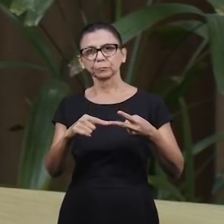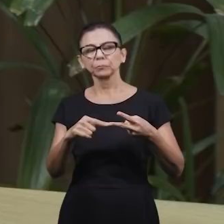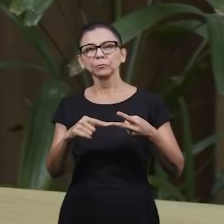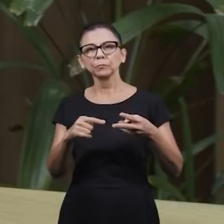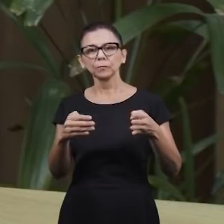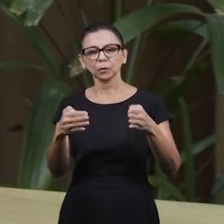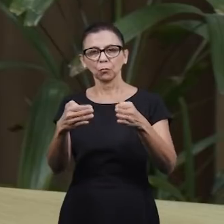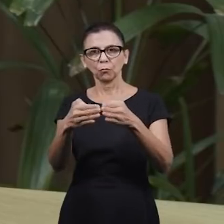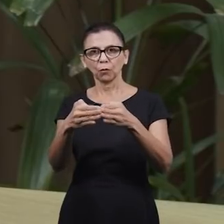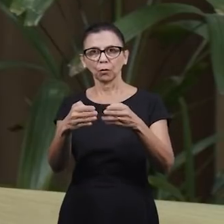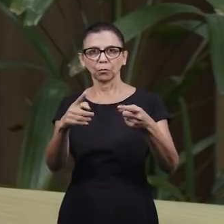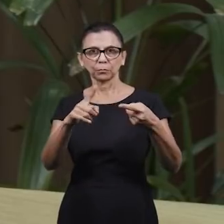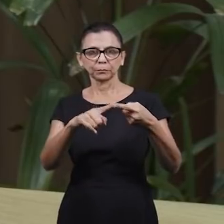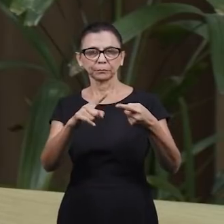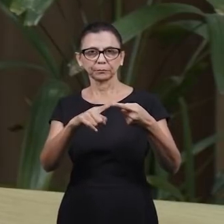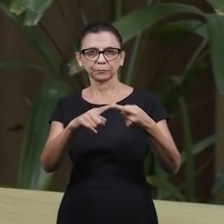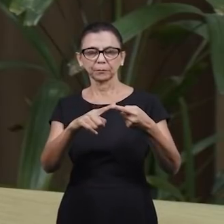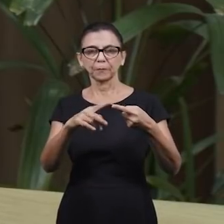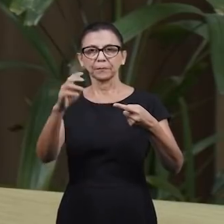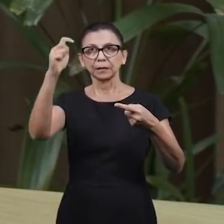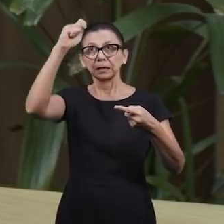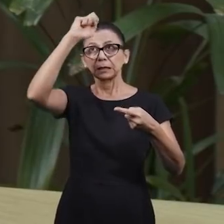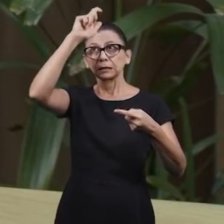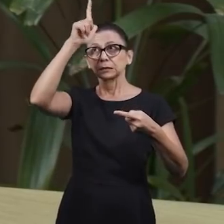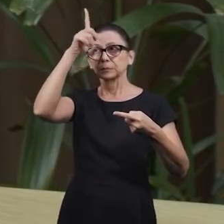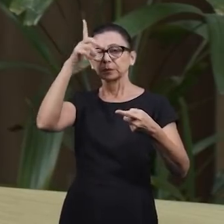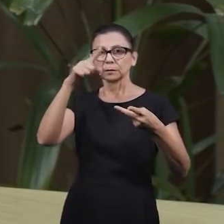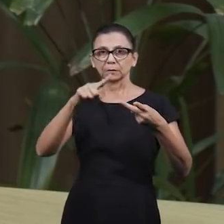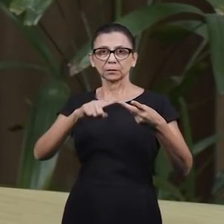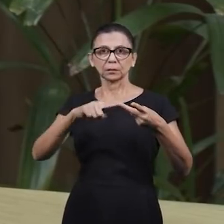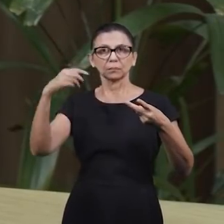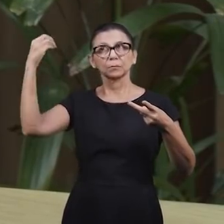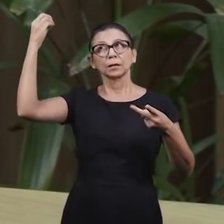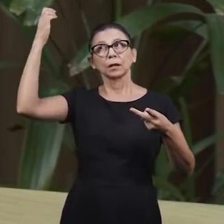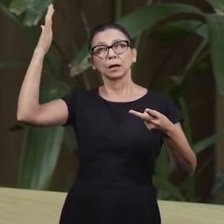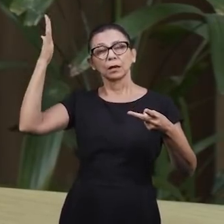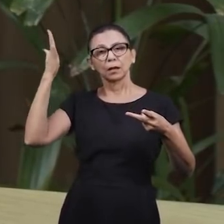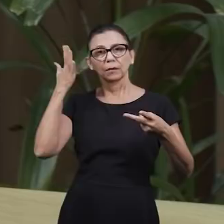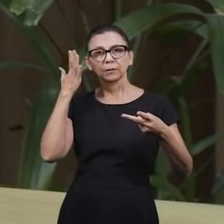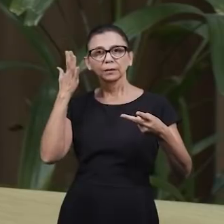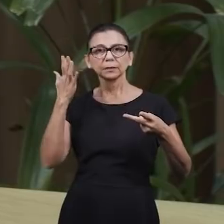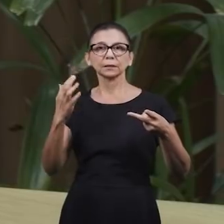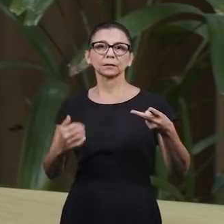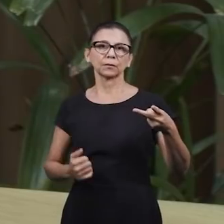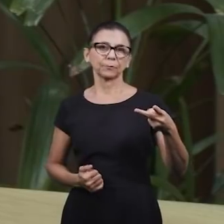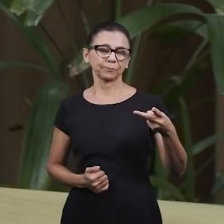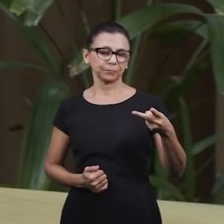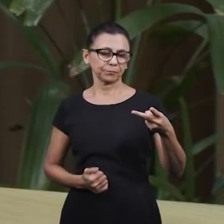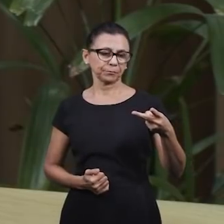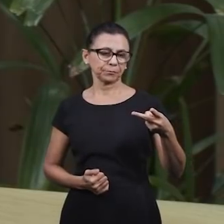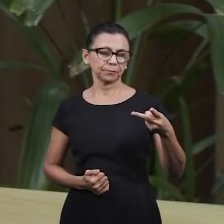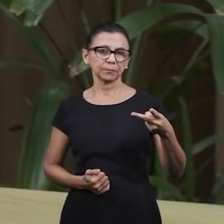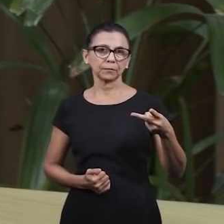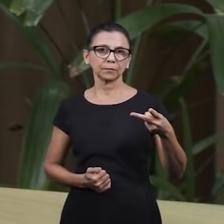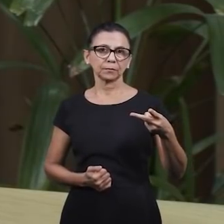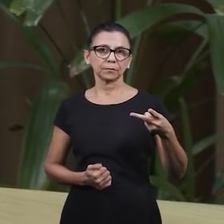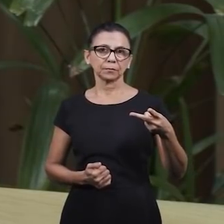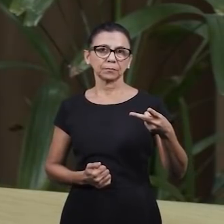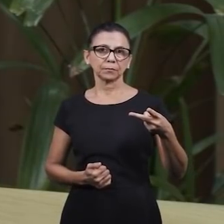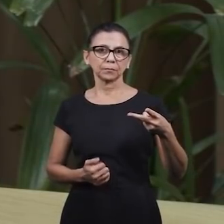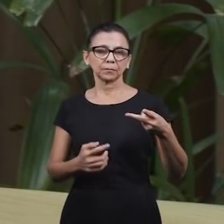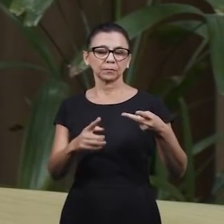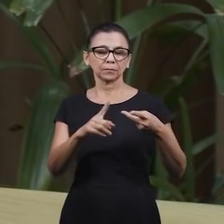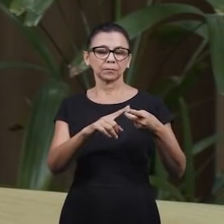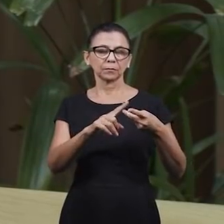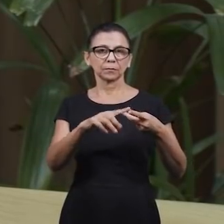tem a inspiração e a revelação. Então, nós lemos o texto, toda a palavra foi inspirada por Deus.